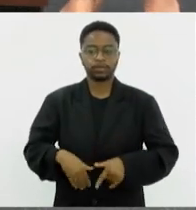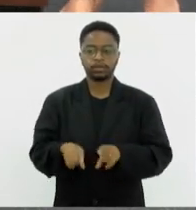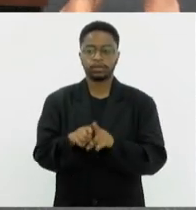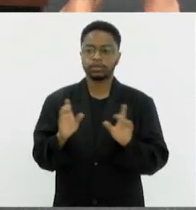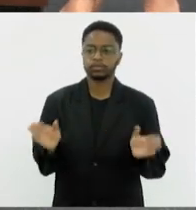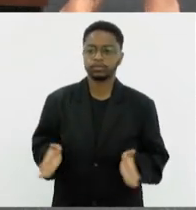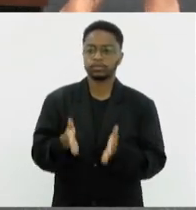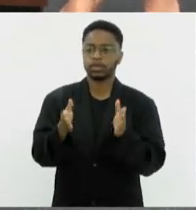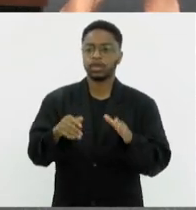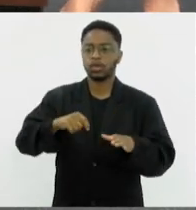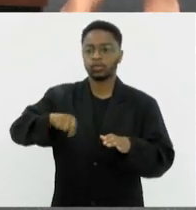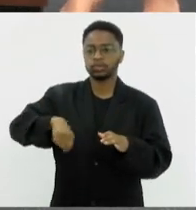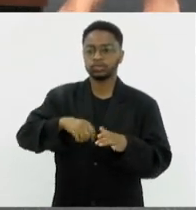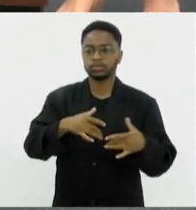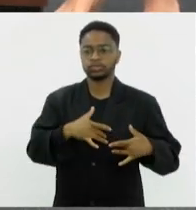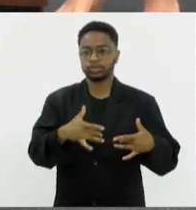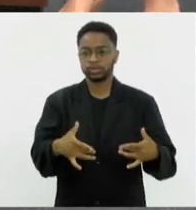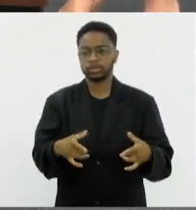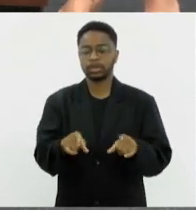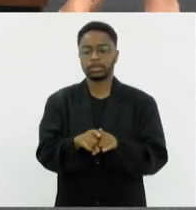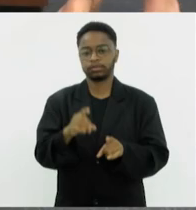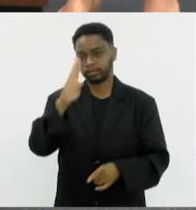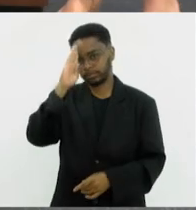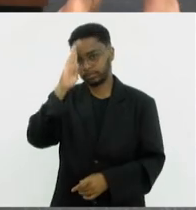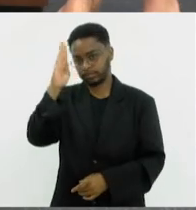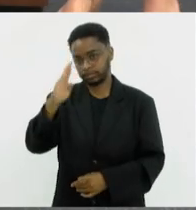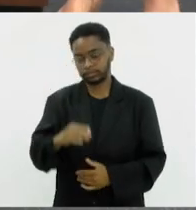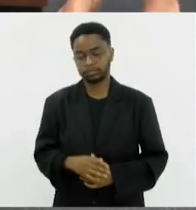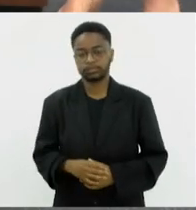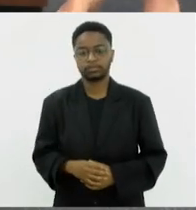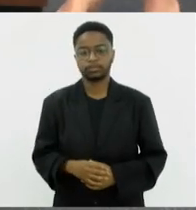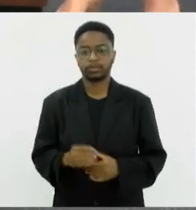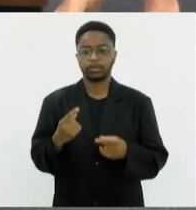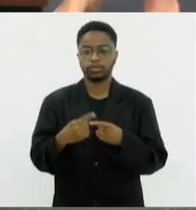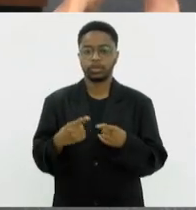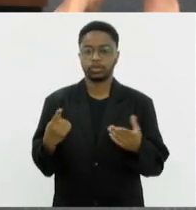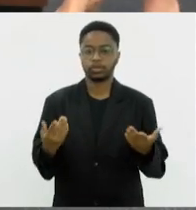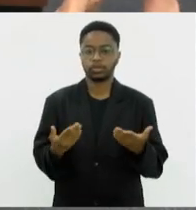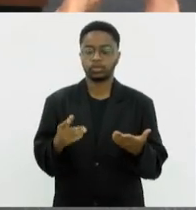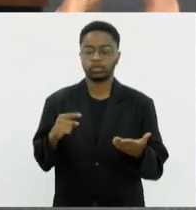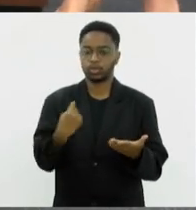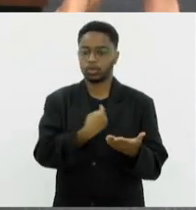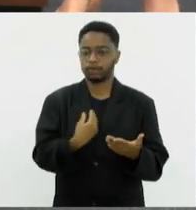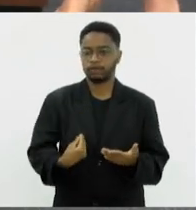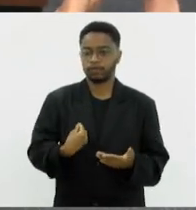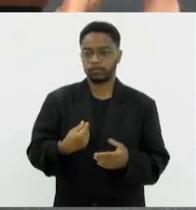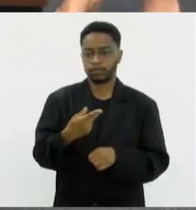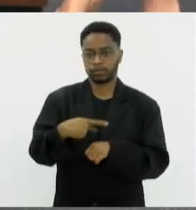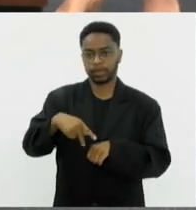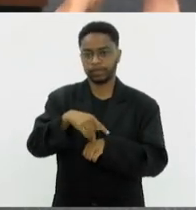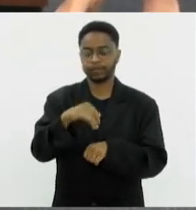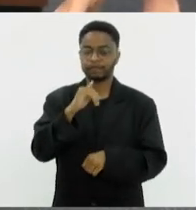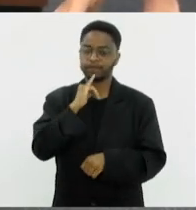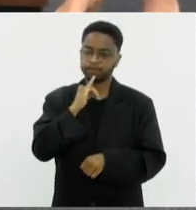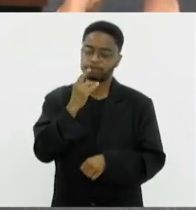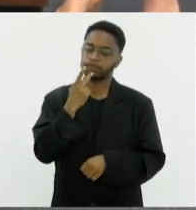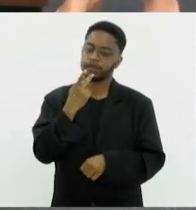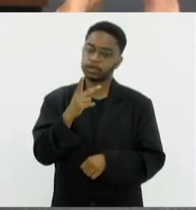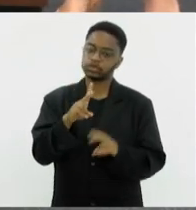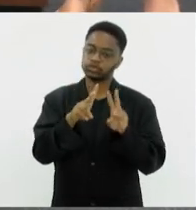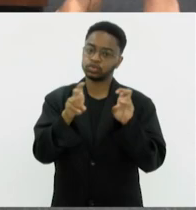às cozinhas comunitárias, é fundamental. A gente está num país onde, infelizmente, ainda se fala de